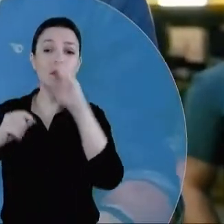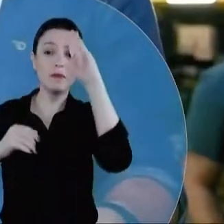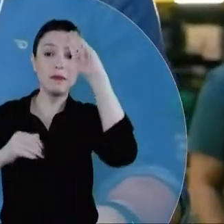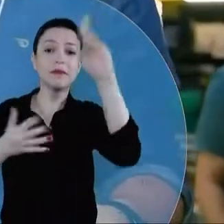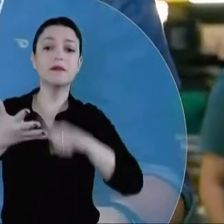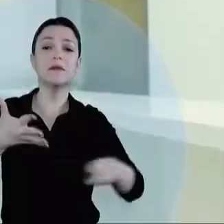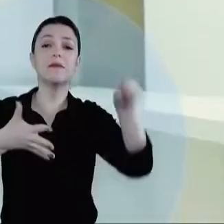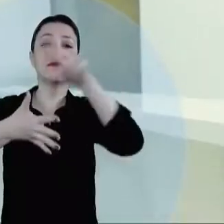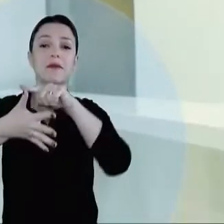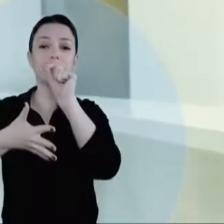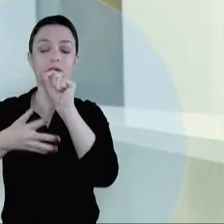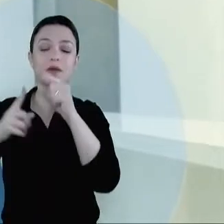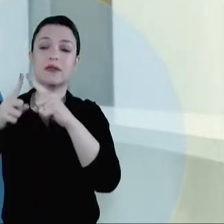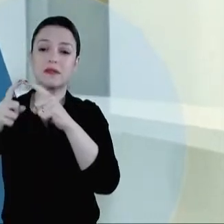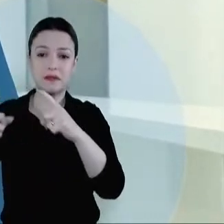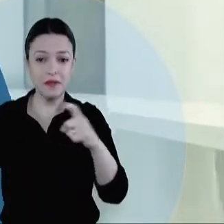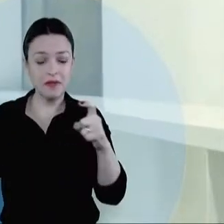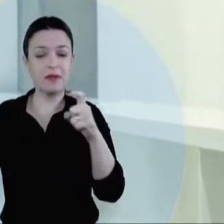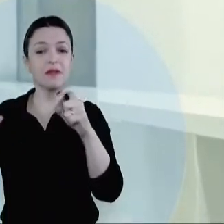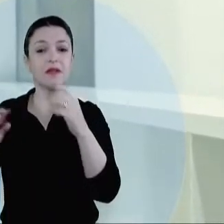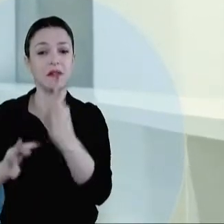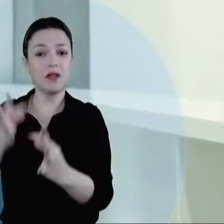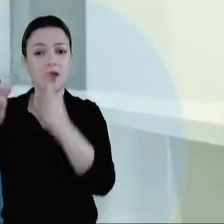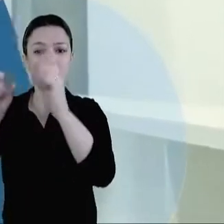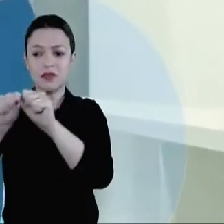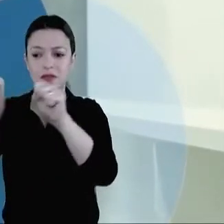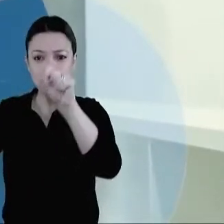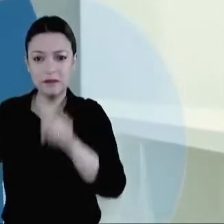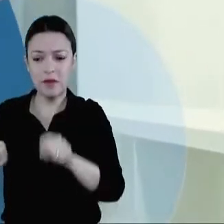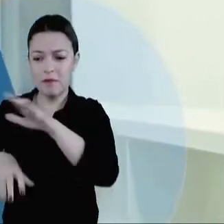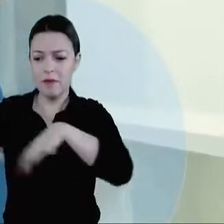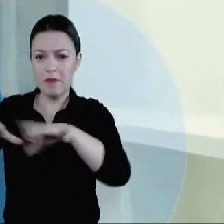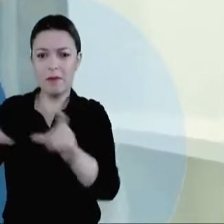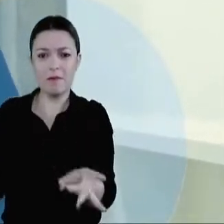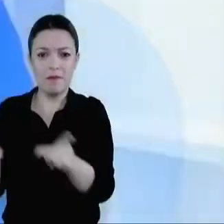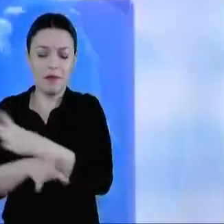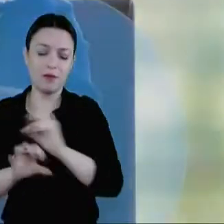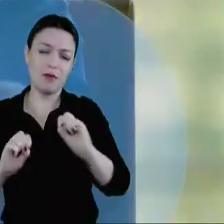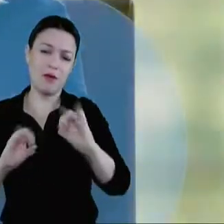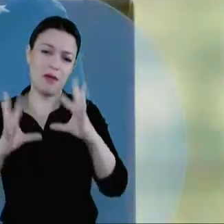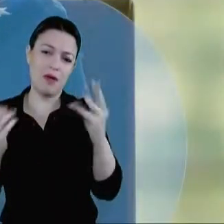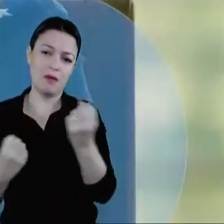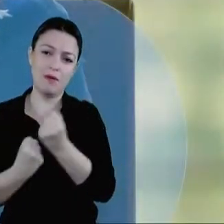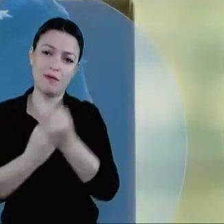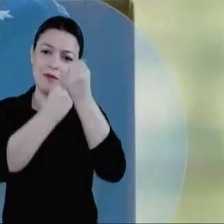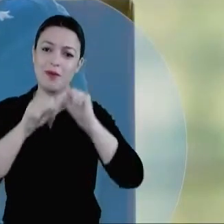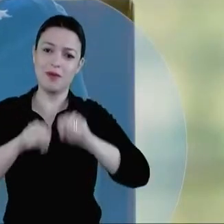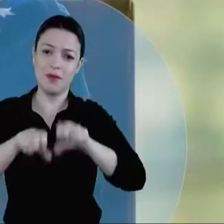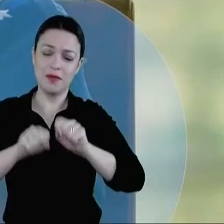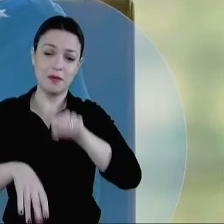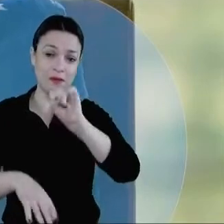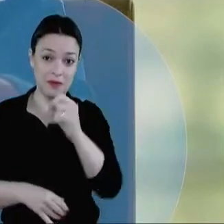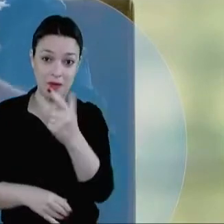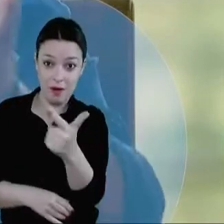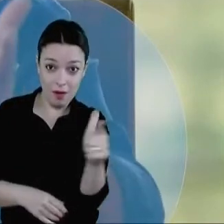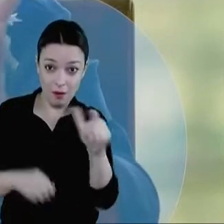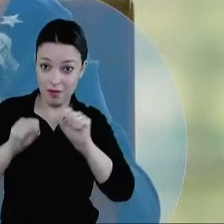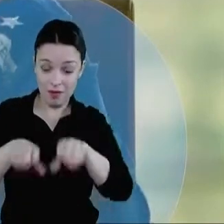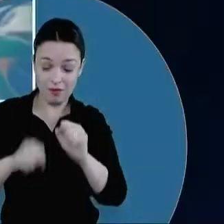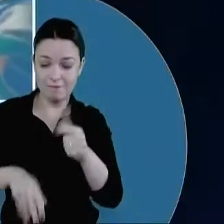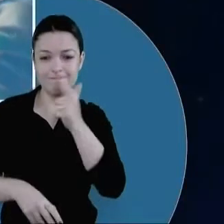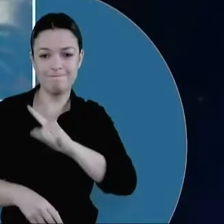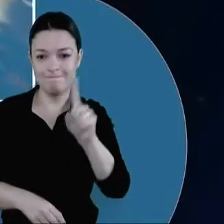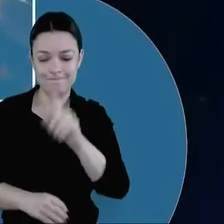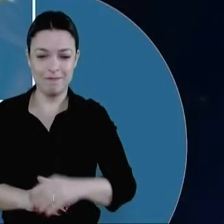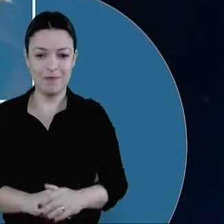de central? Um sistema de ciência, tecnologia e inovações muito bem montado. E, lógico, sempre apoiado na educação, que sem educação você não consegue